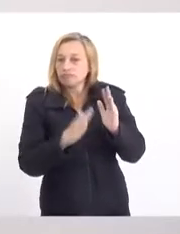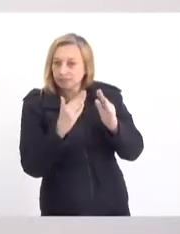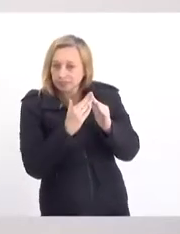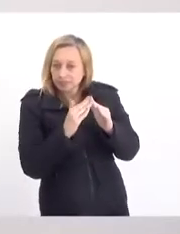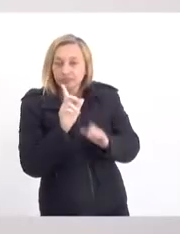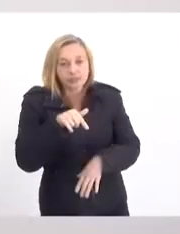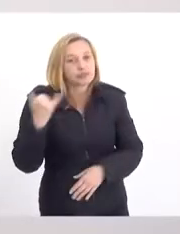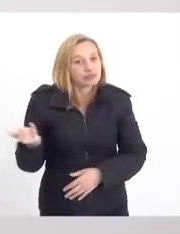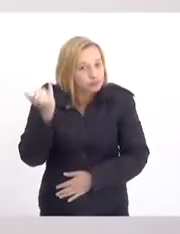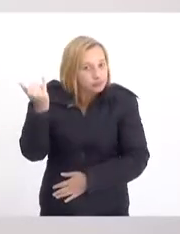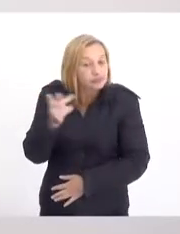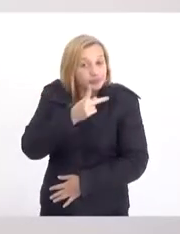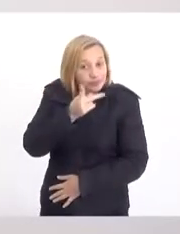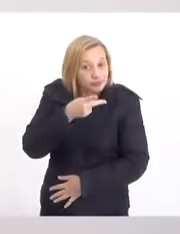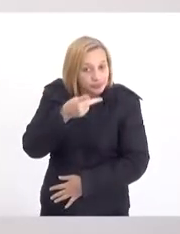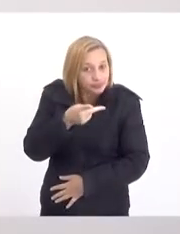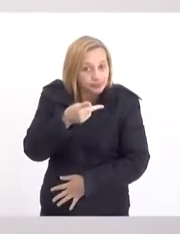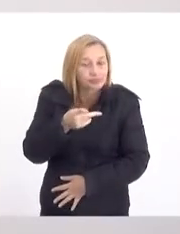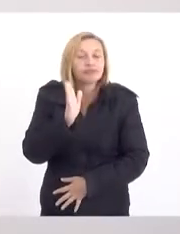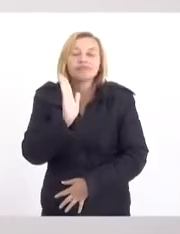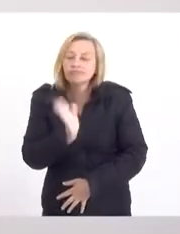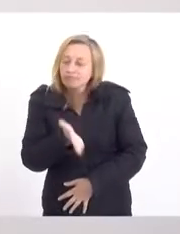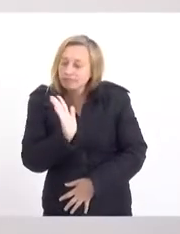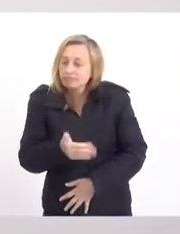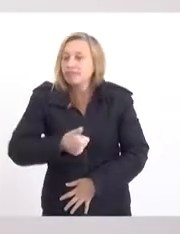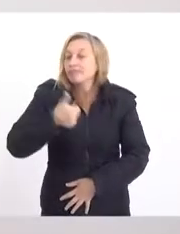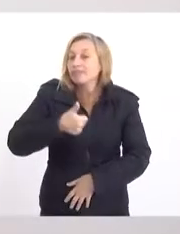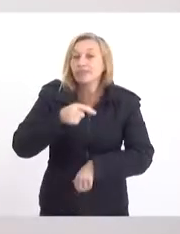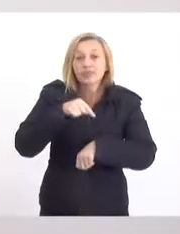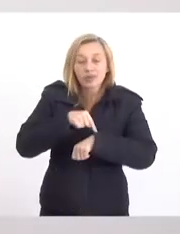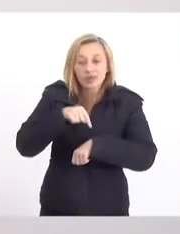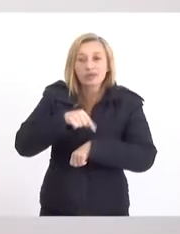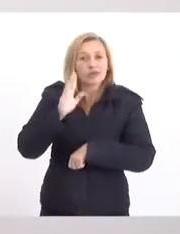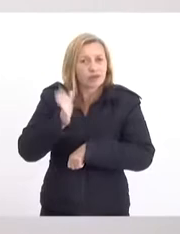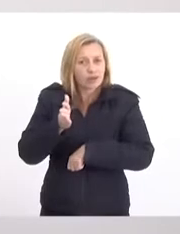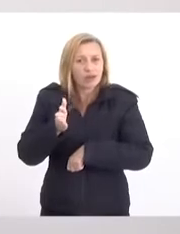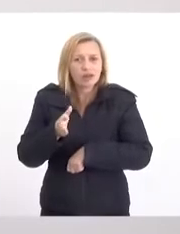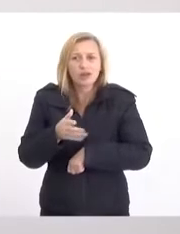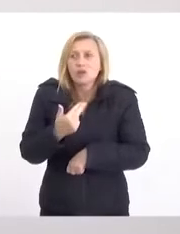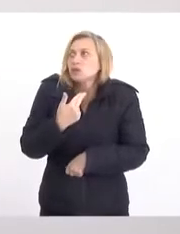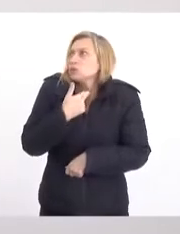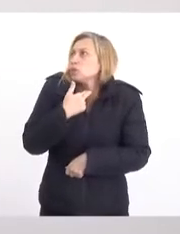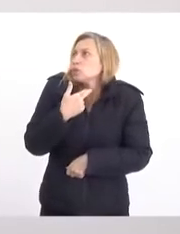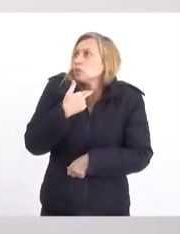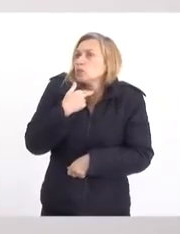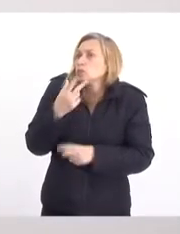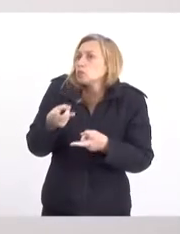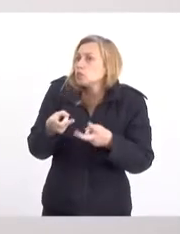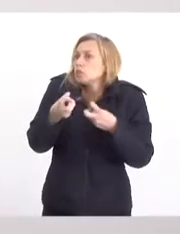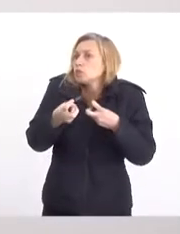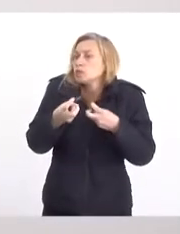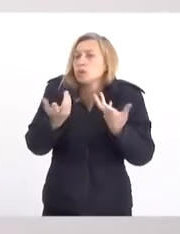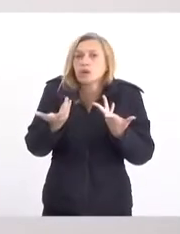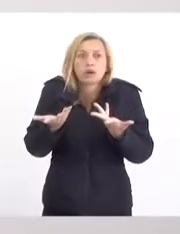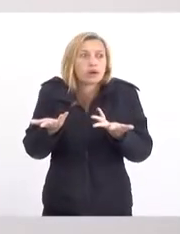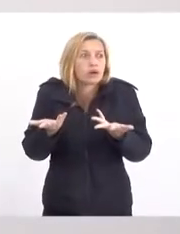é importante dizer que já num primeiro momento não pude notar